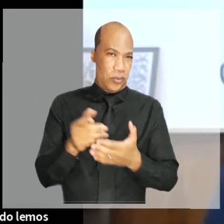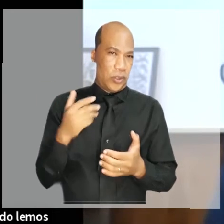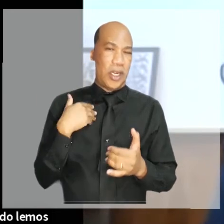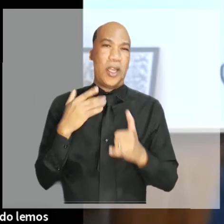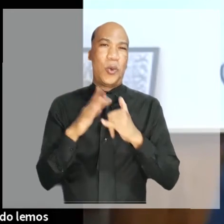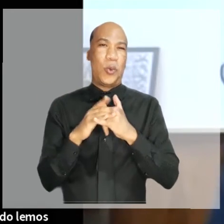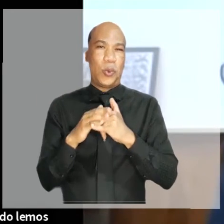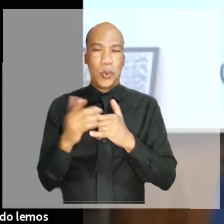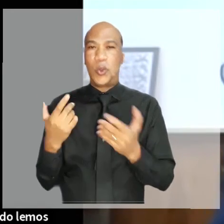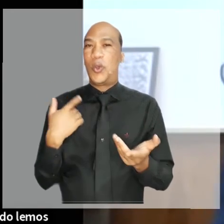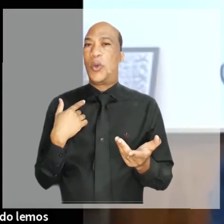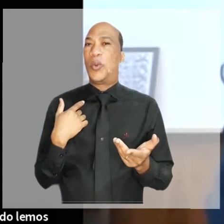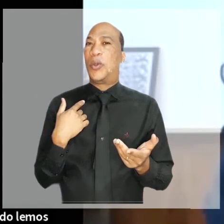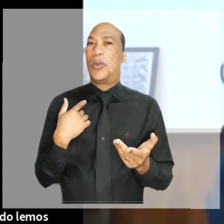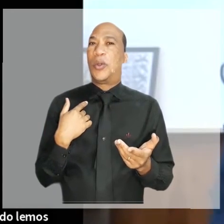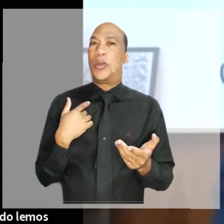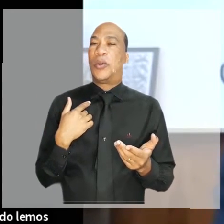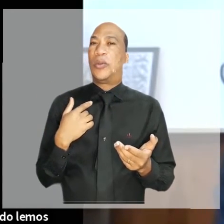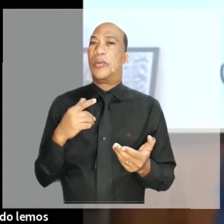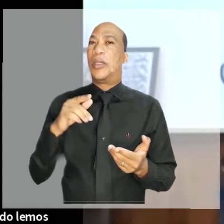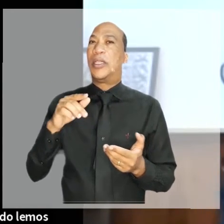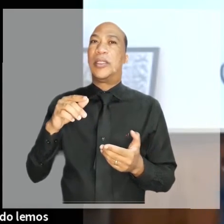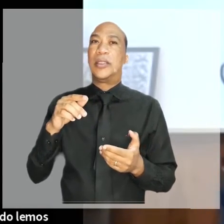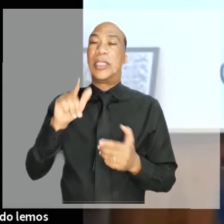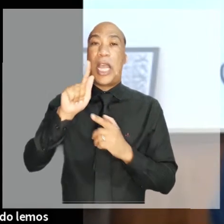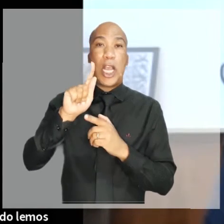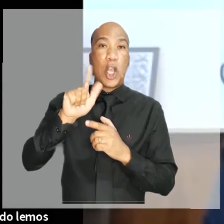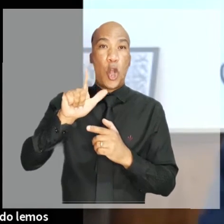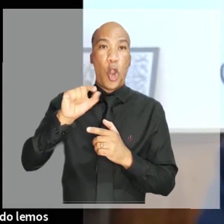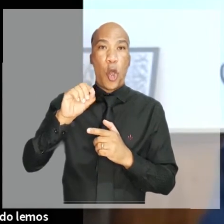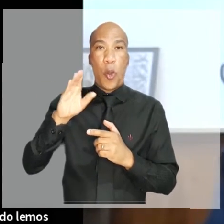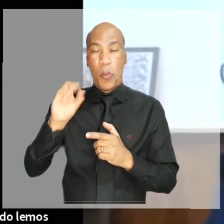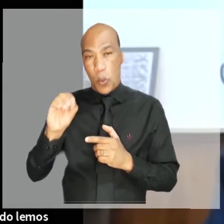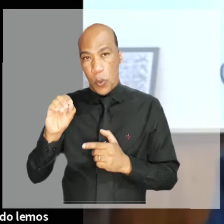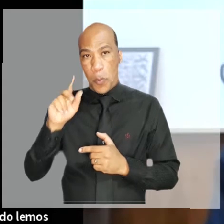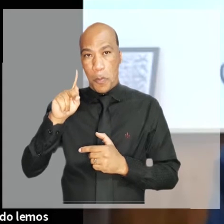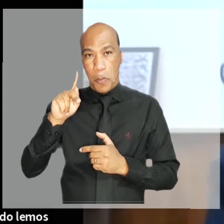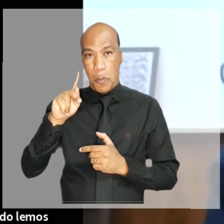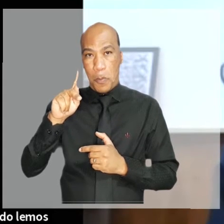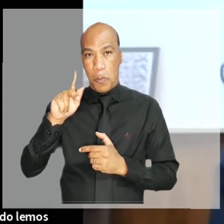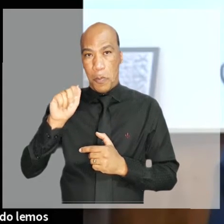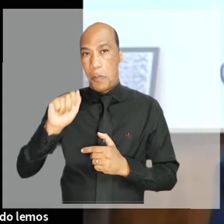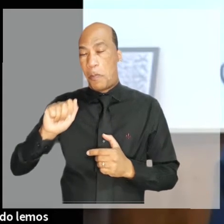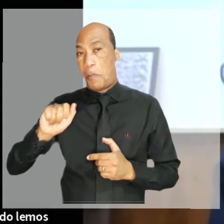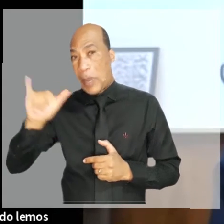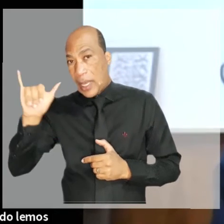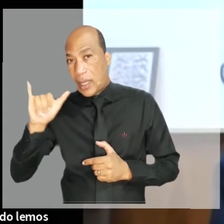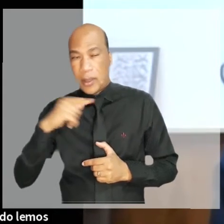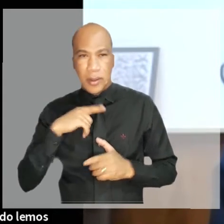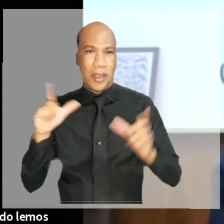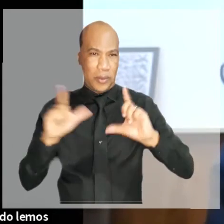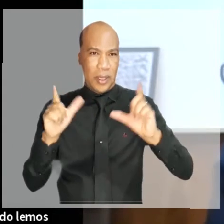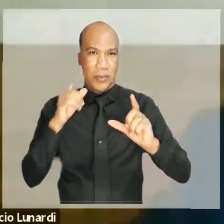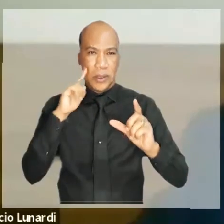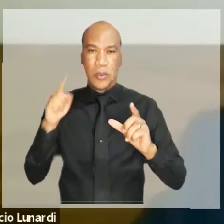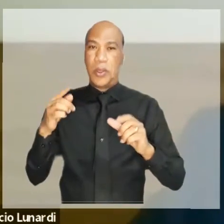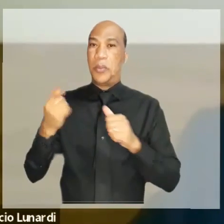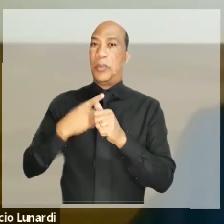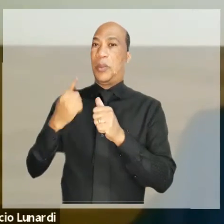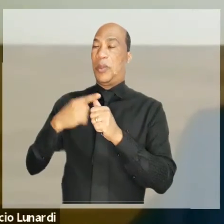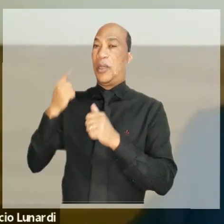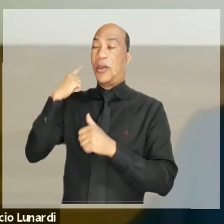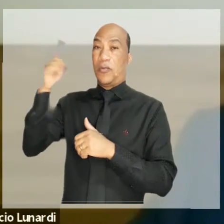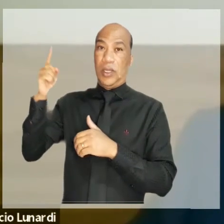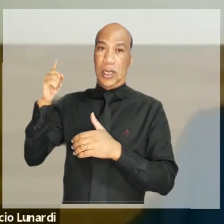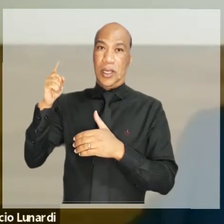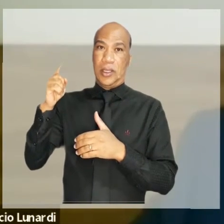temporada a gente gravou em Nova York, mostrando tecnologia nos Estados Unidos. A terceira temporada a gente gravou na China,